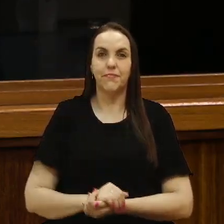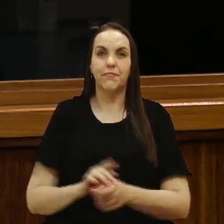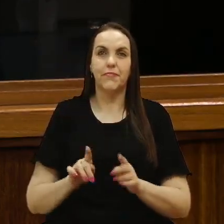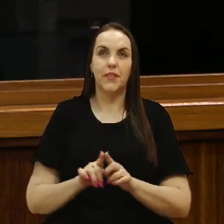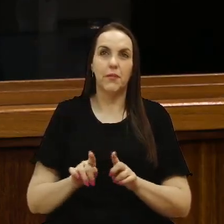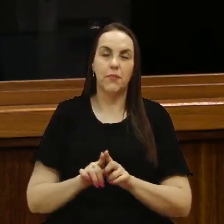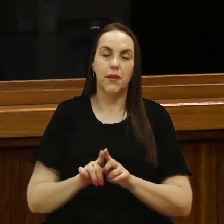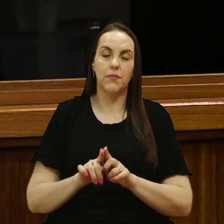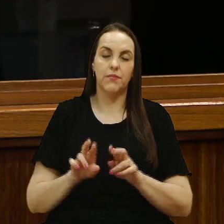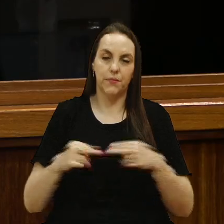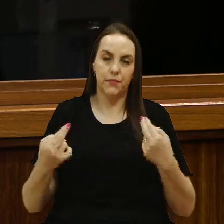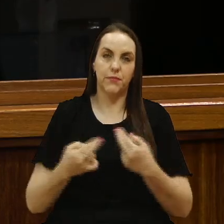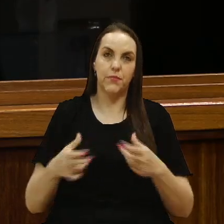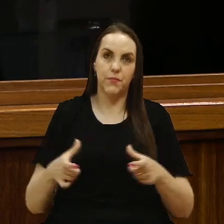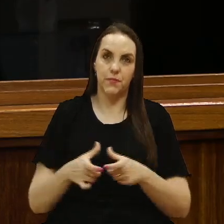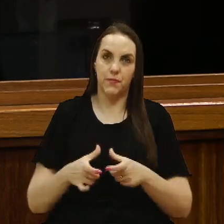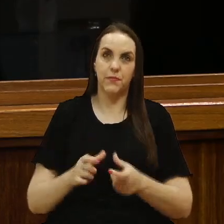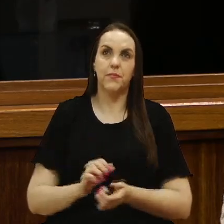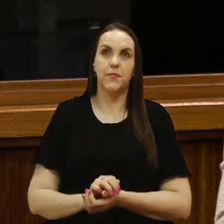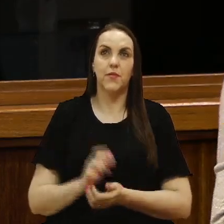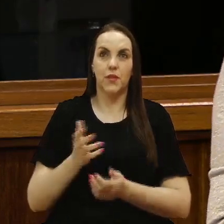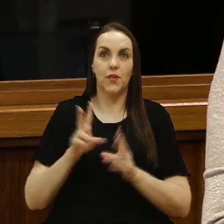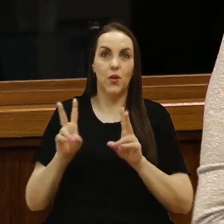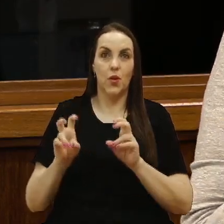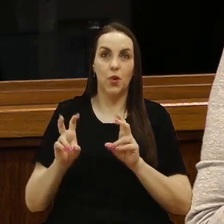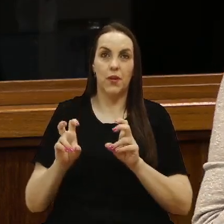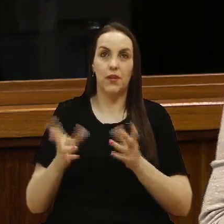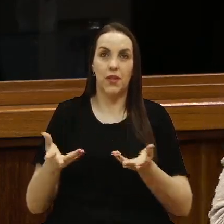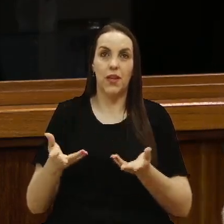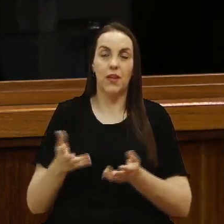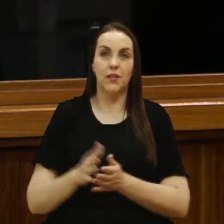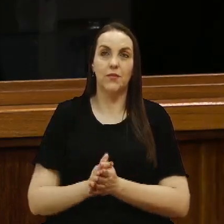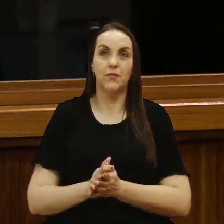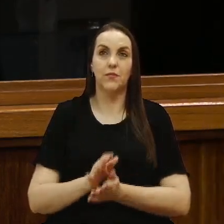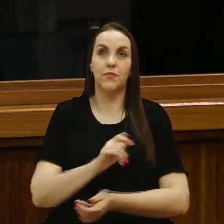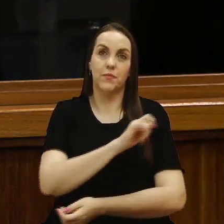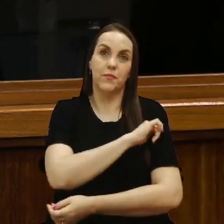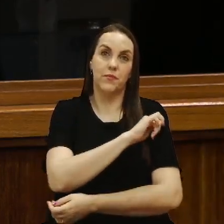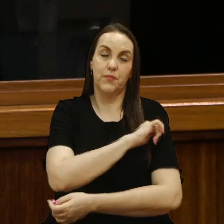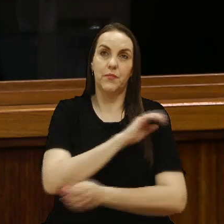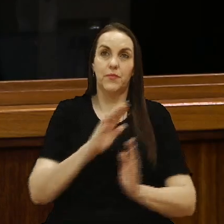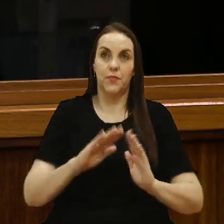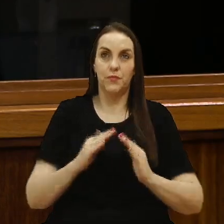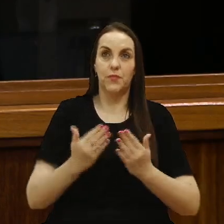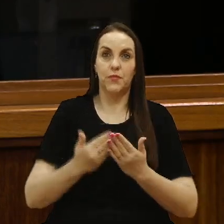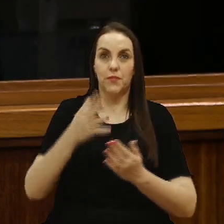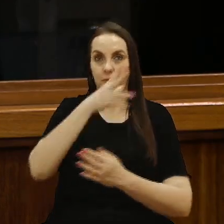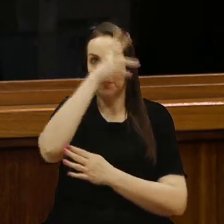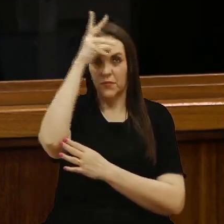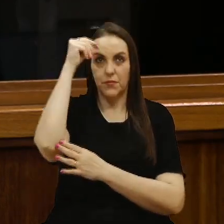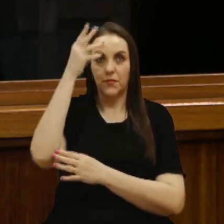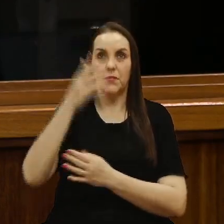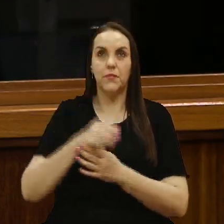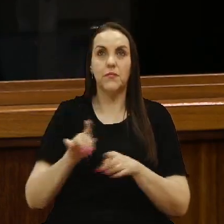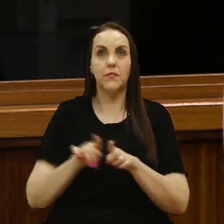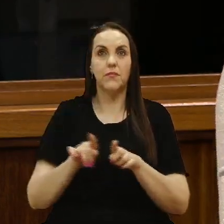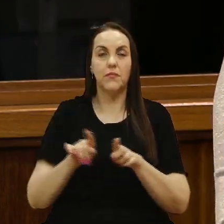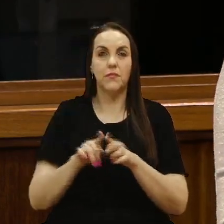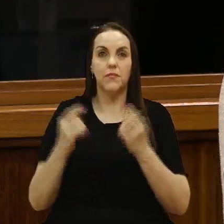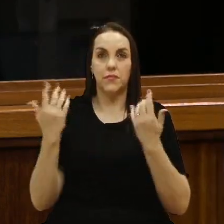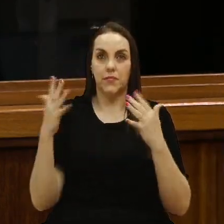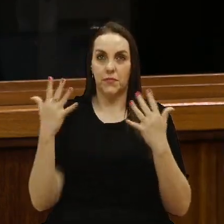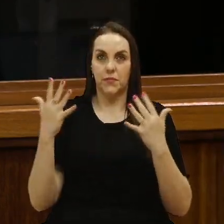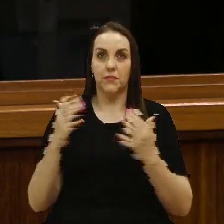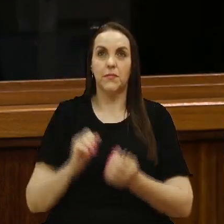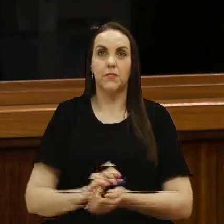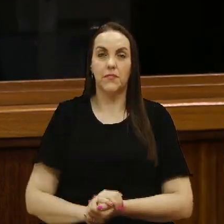pequeno expediente, também quero fazer um comentário de estudante das escolas municipais, que também estão de parabéns, mas